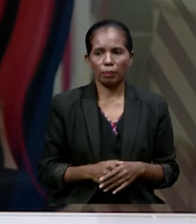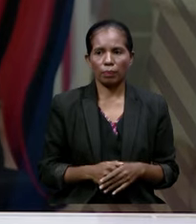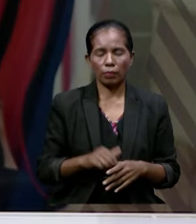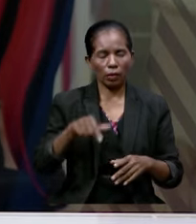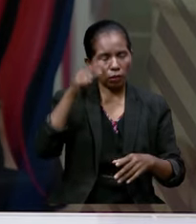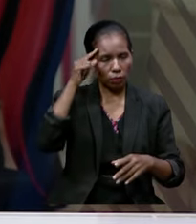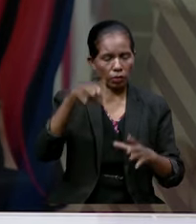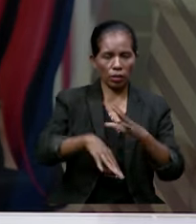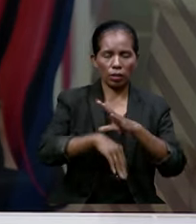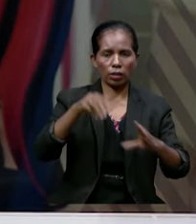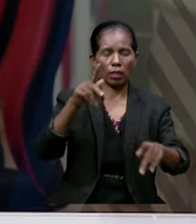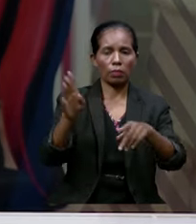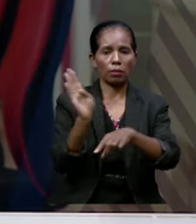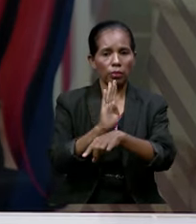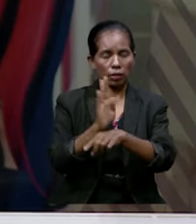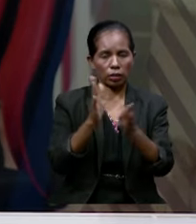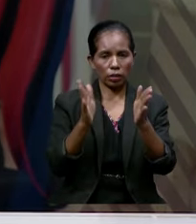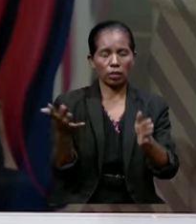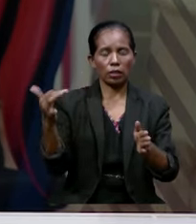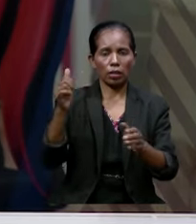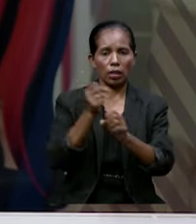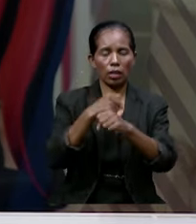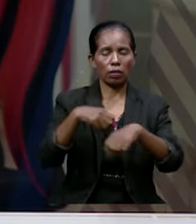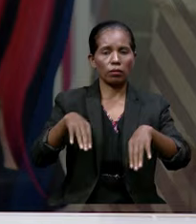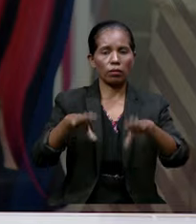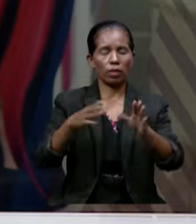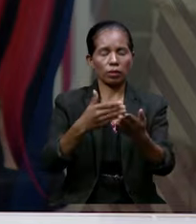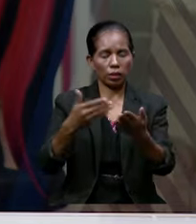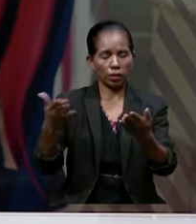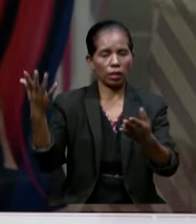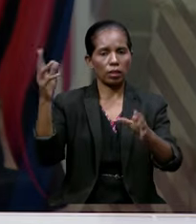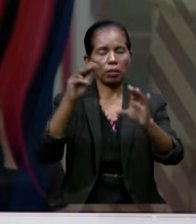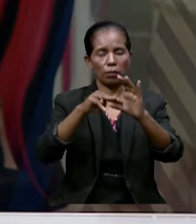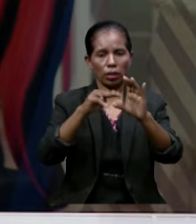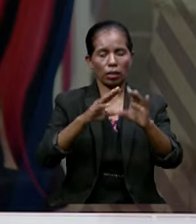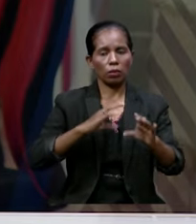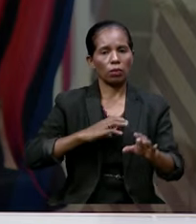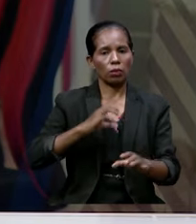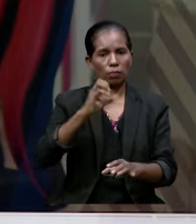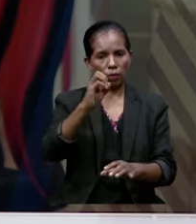Governo assai negociante Sira nebe halau atividade negócio e a ex-mercado Comoro.